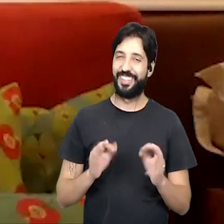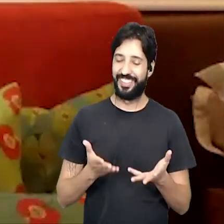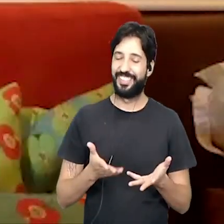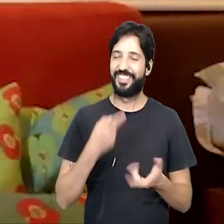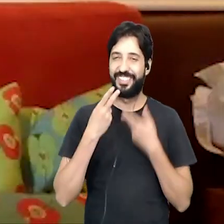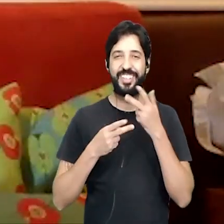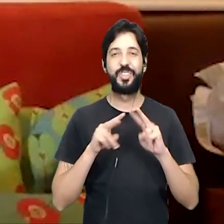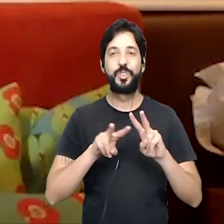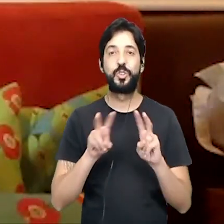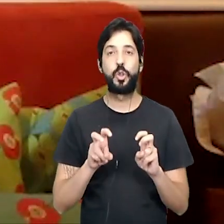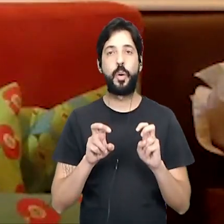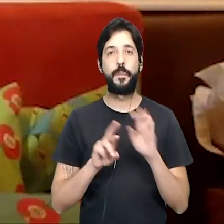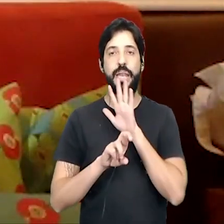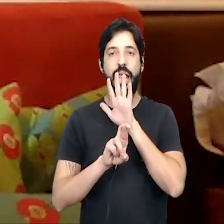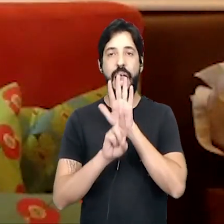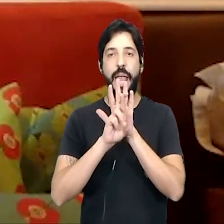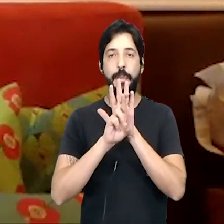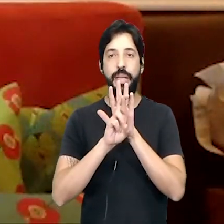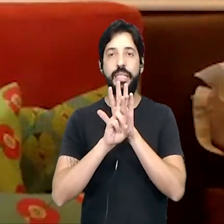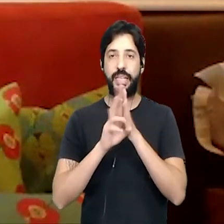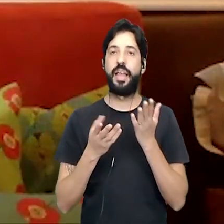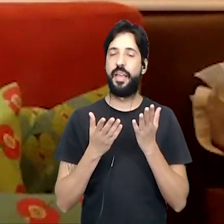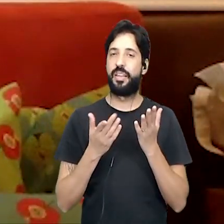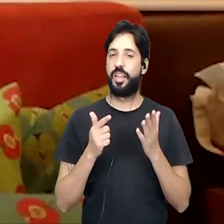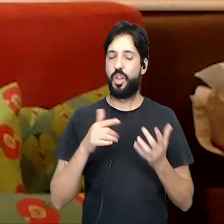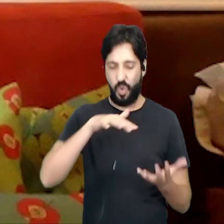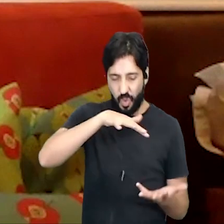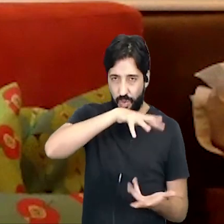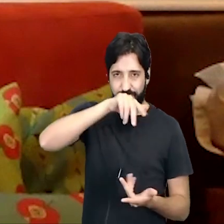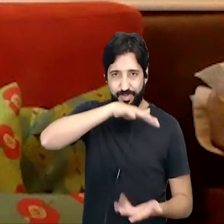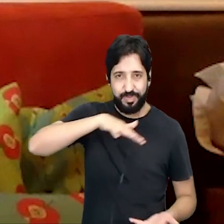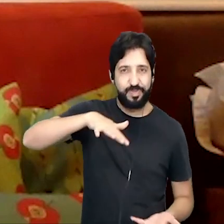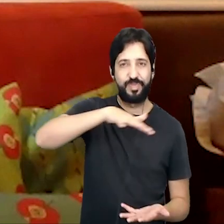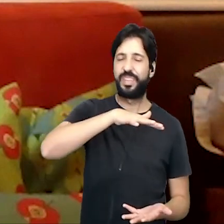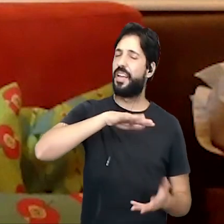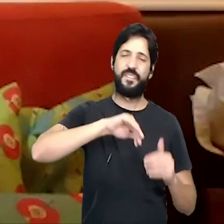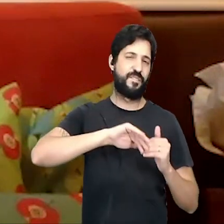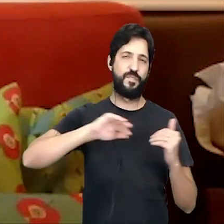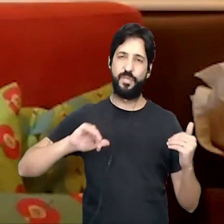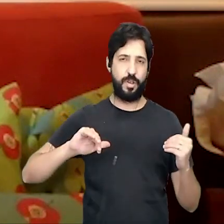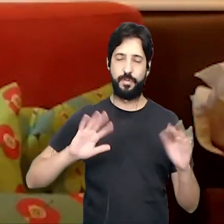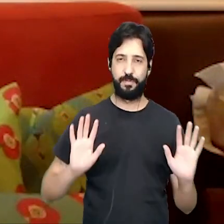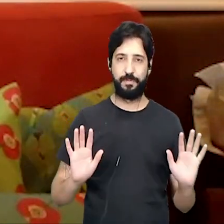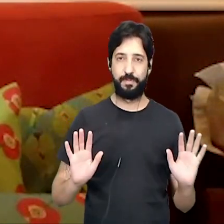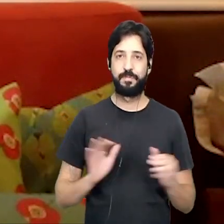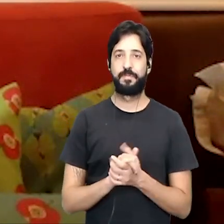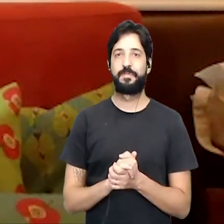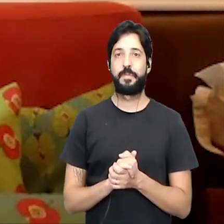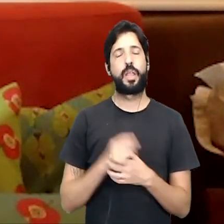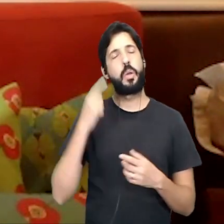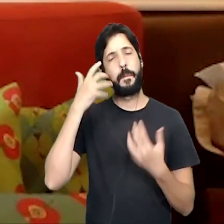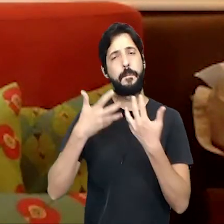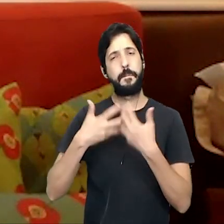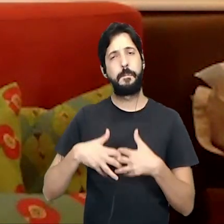É ótimo, né? Tem essa questão aí da representação que está fora desse universo, né?